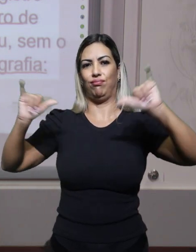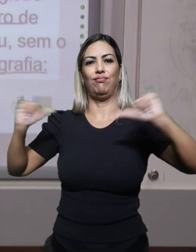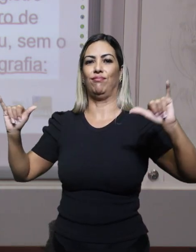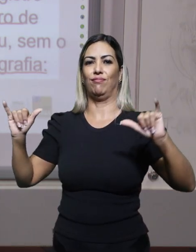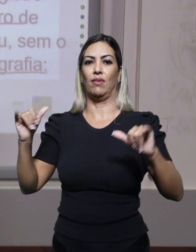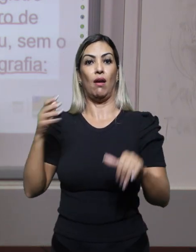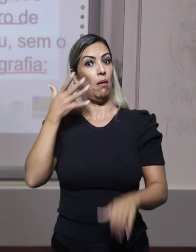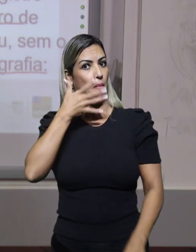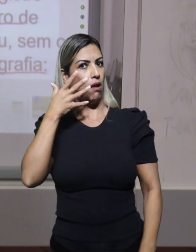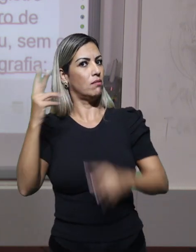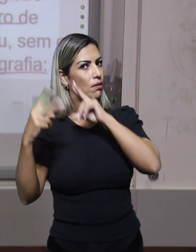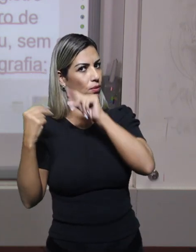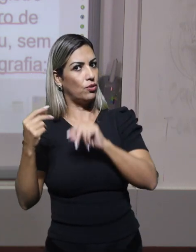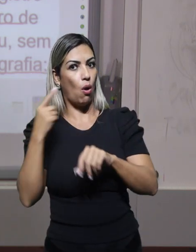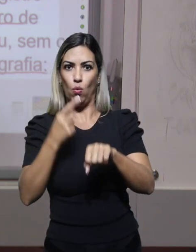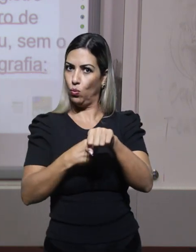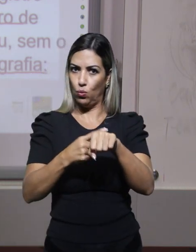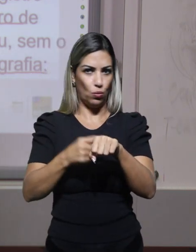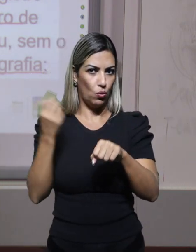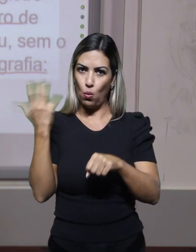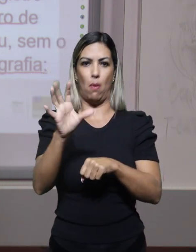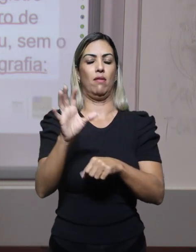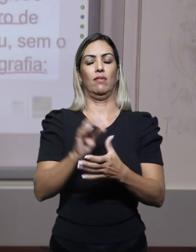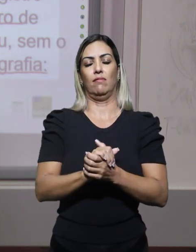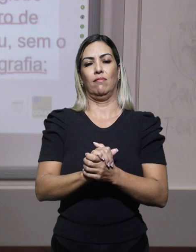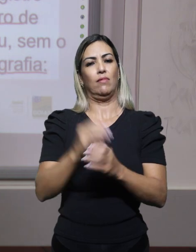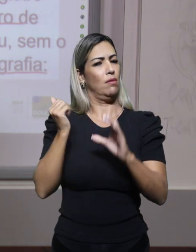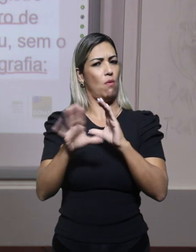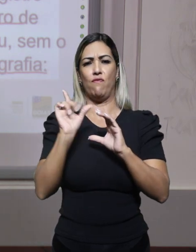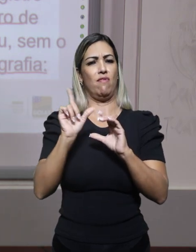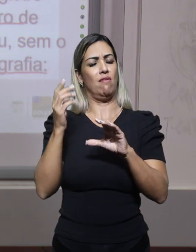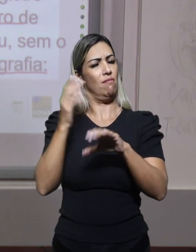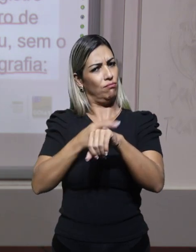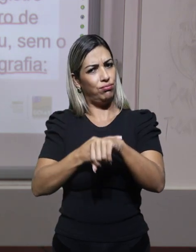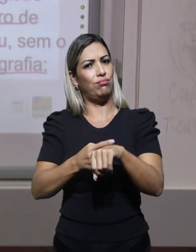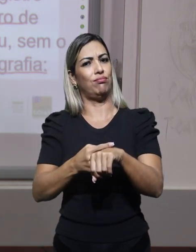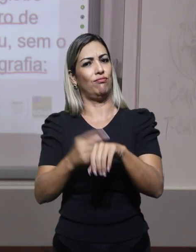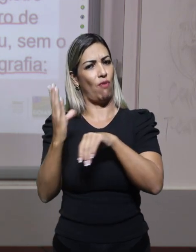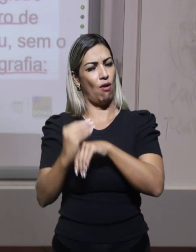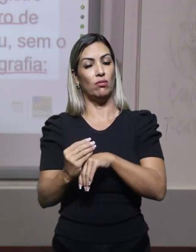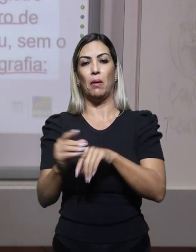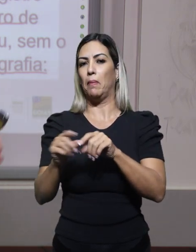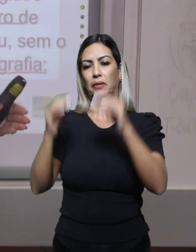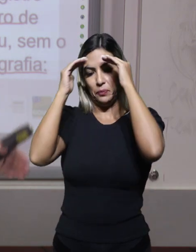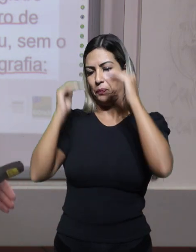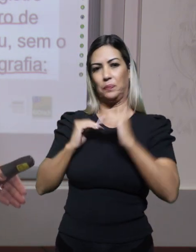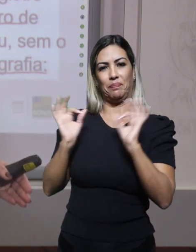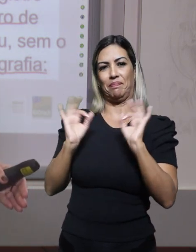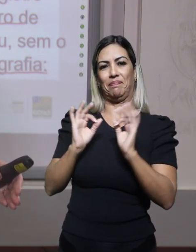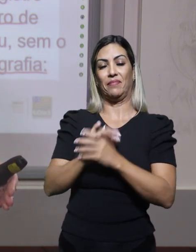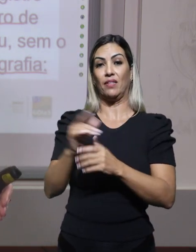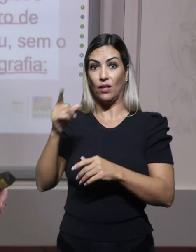dou aula e palestra para adolescente, eu falo, não mande nudes. Mas é uma coisa que é praticamente impossível deles